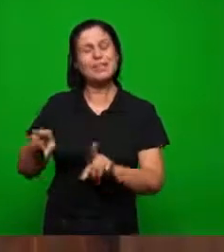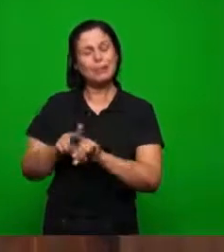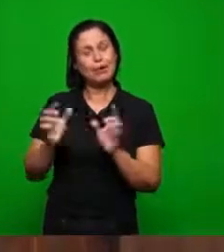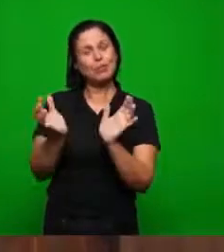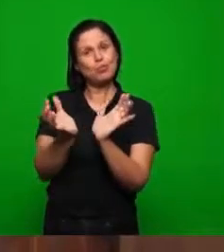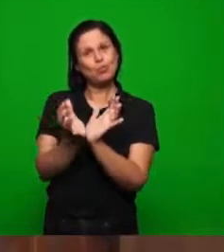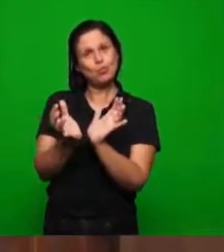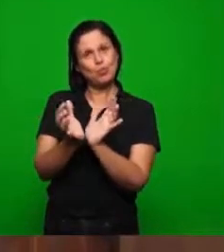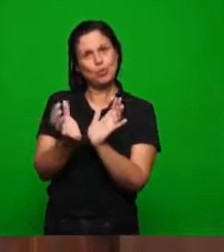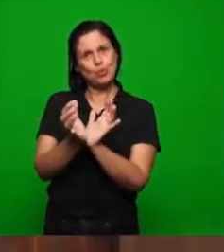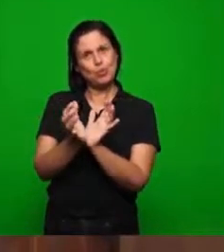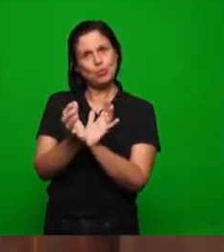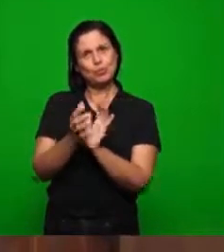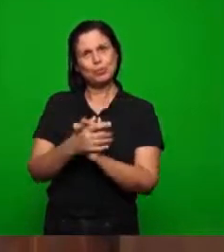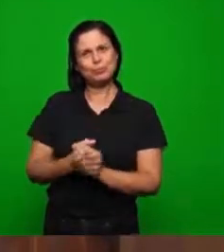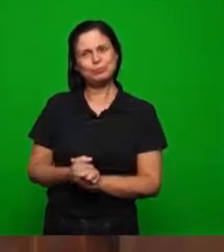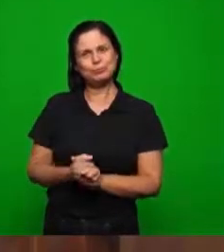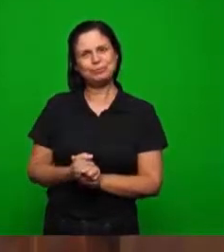um grupo de